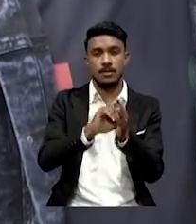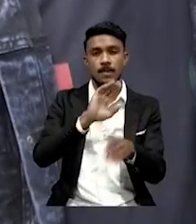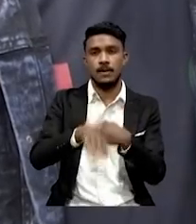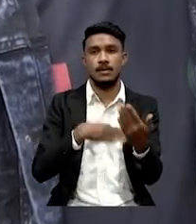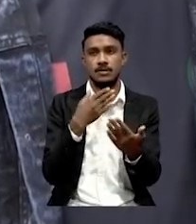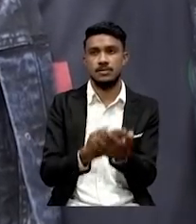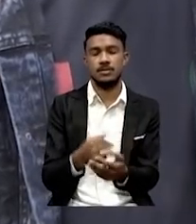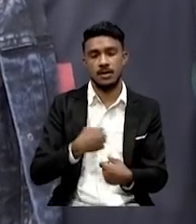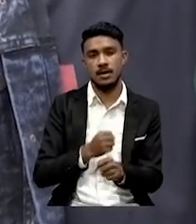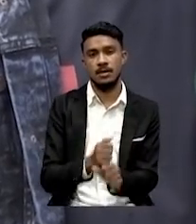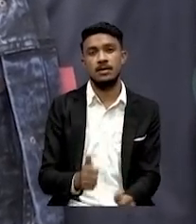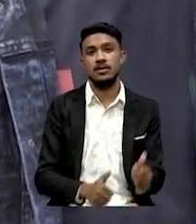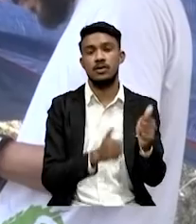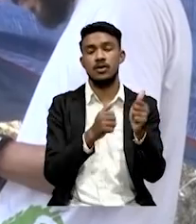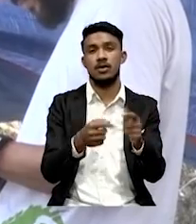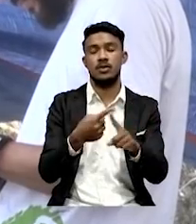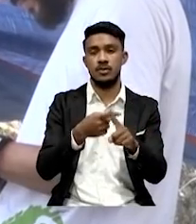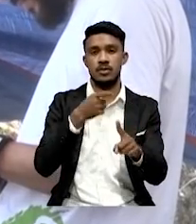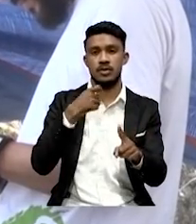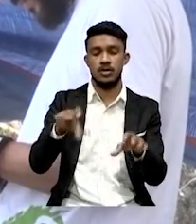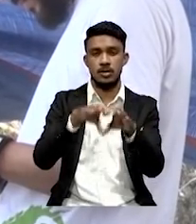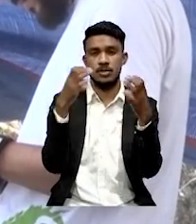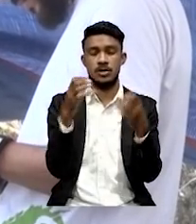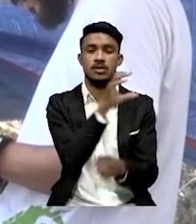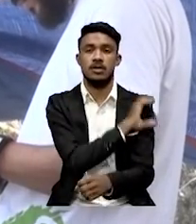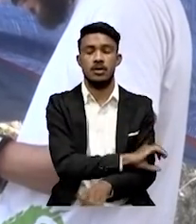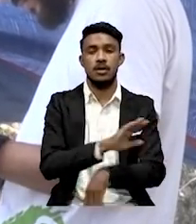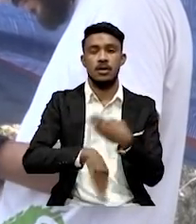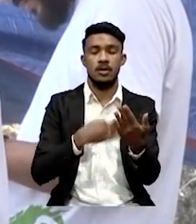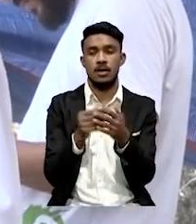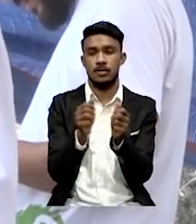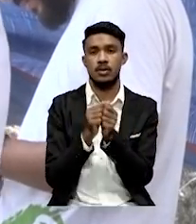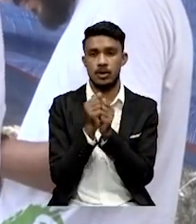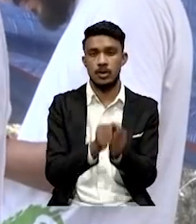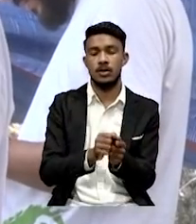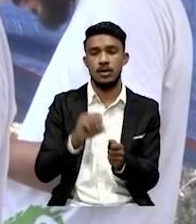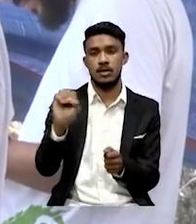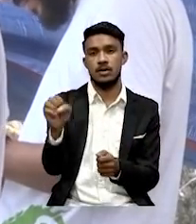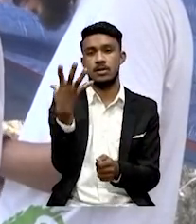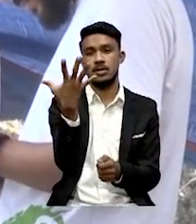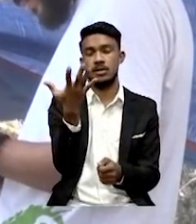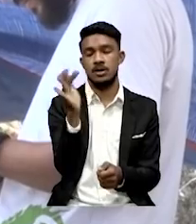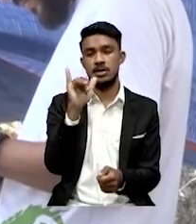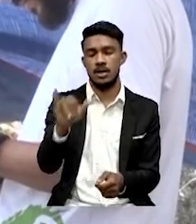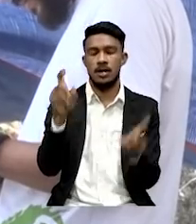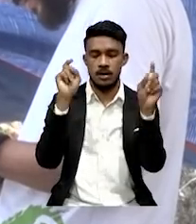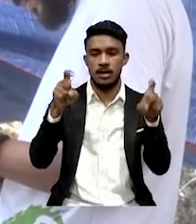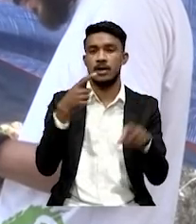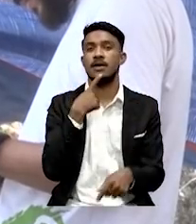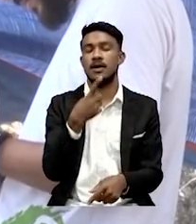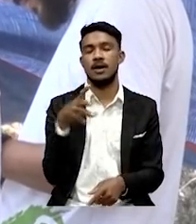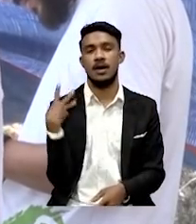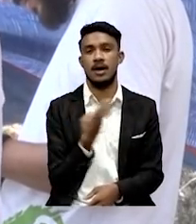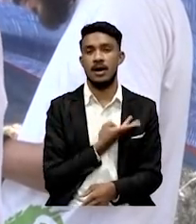propõe, ler os conselhos de segurança, Ciro Atoto, na Insanul, Recelima, na São Paulo, Ciro tem que atender. Ami